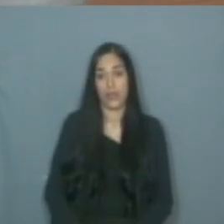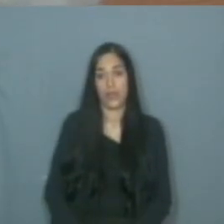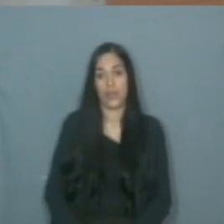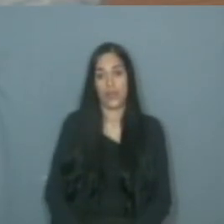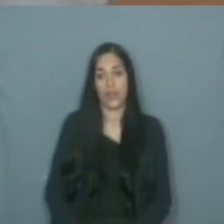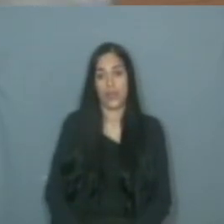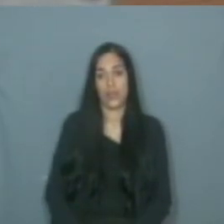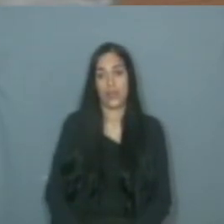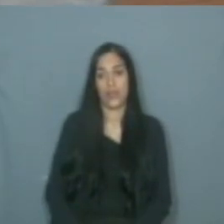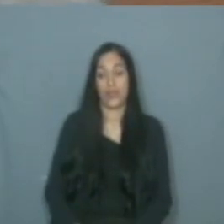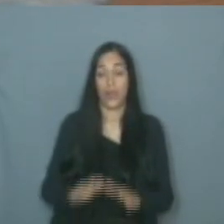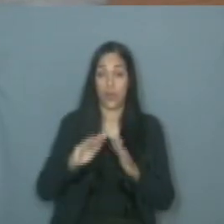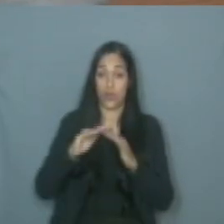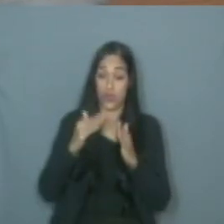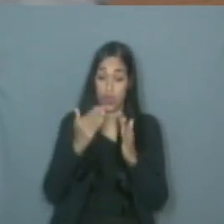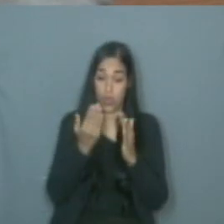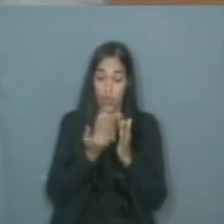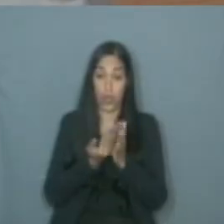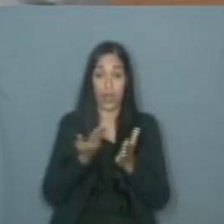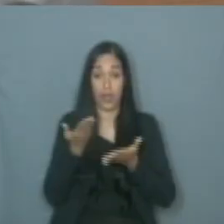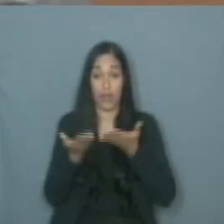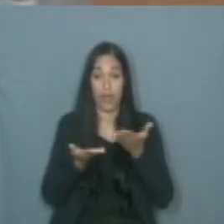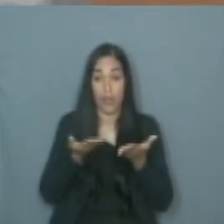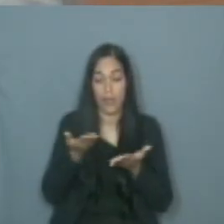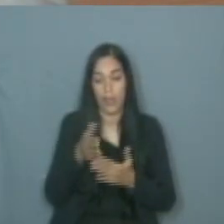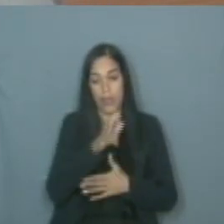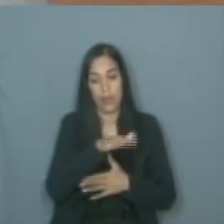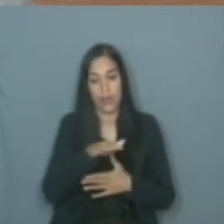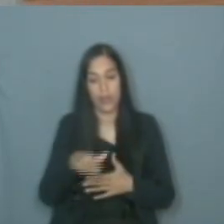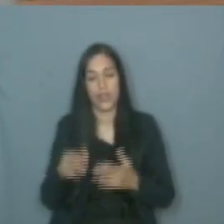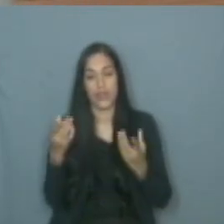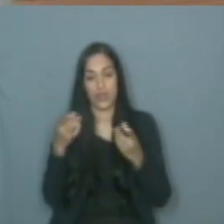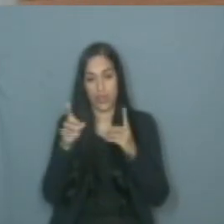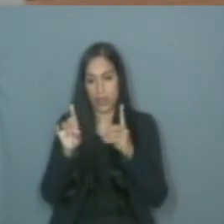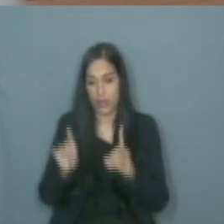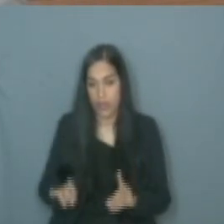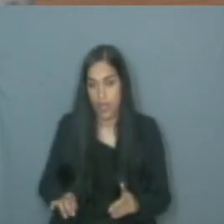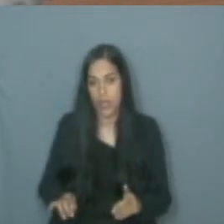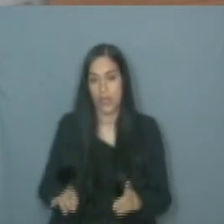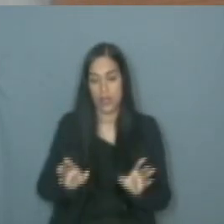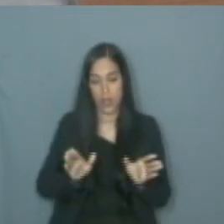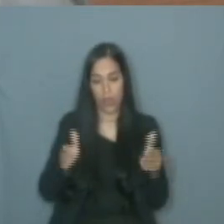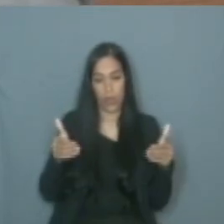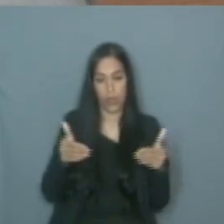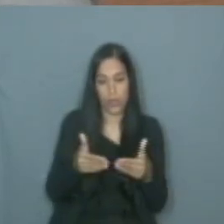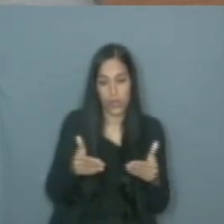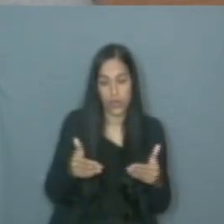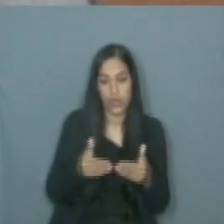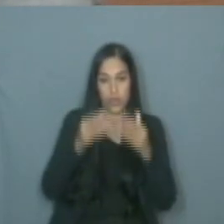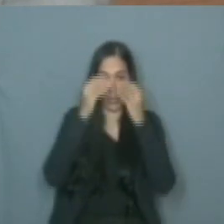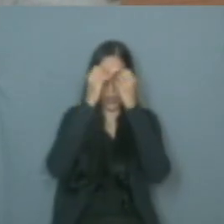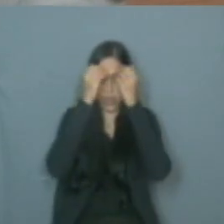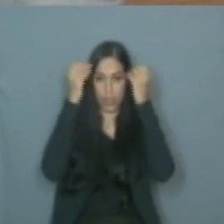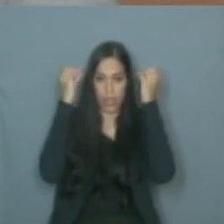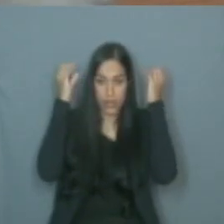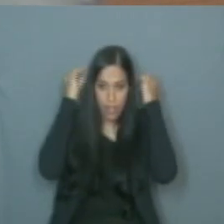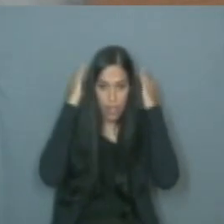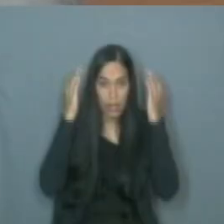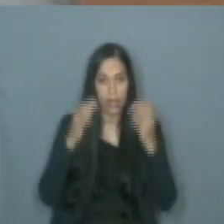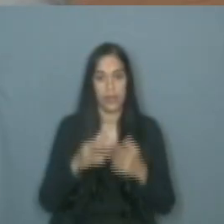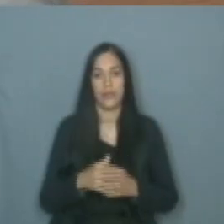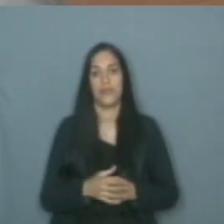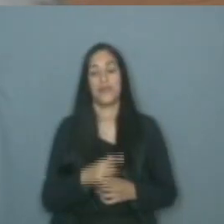E nós estamos falando de uma escola que atende crianças com TEA, com TDAH, crianças pequenas, que tem